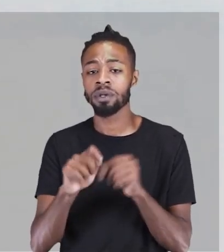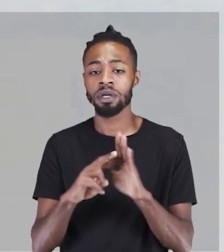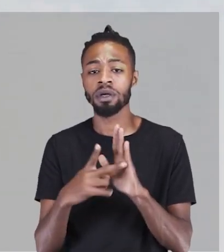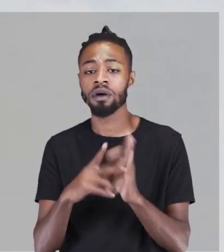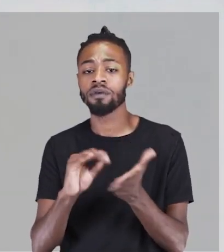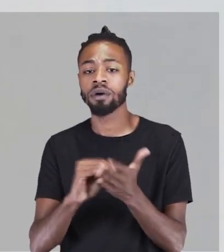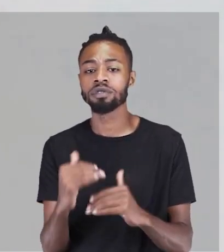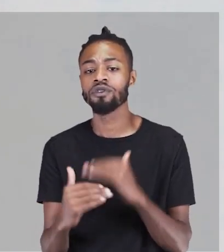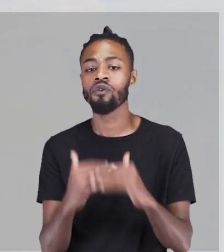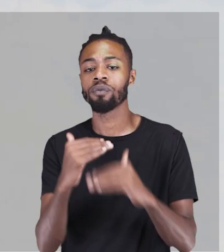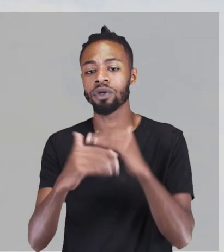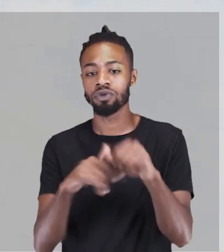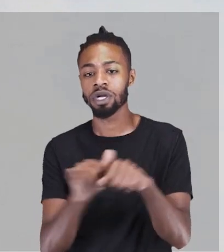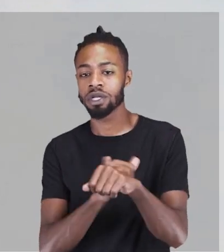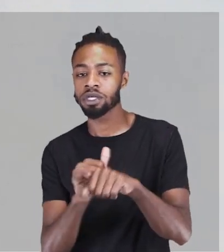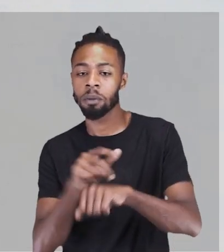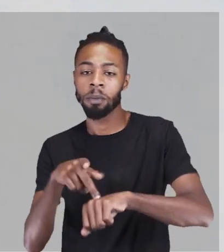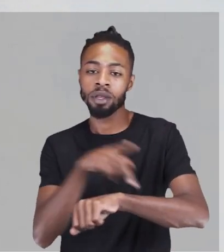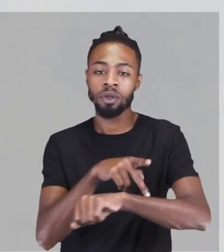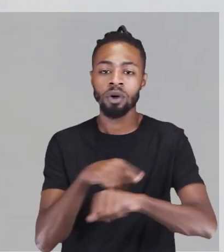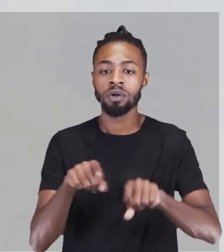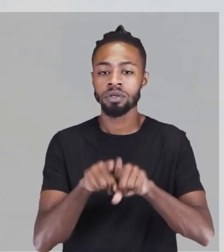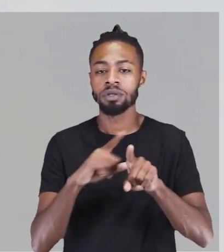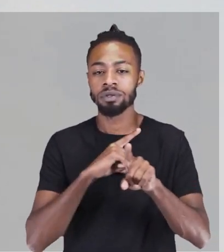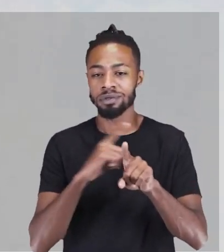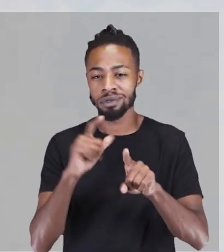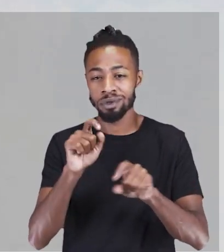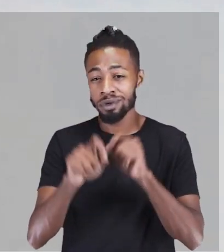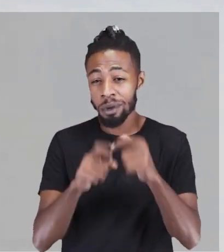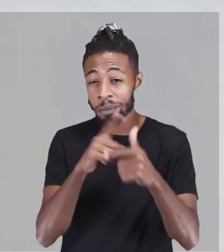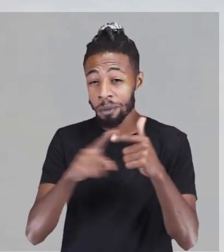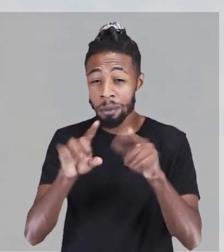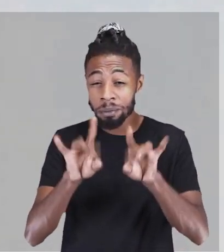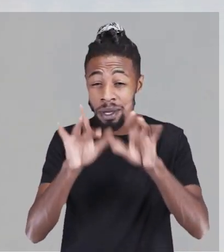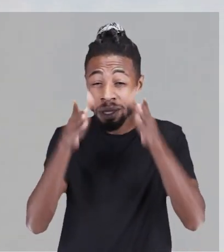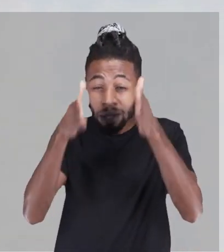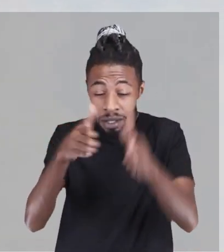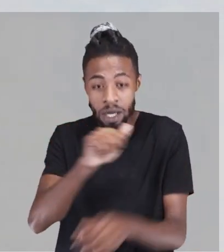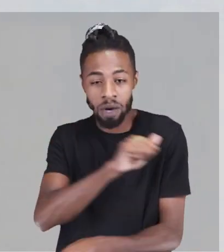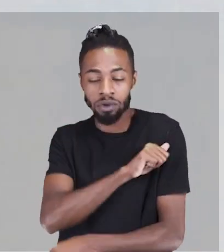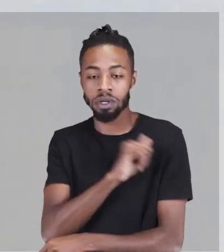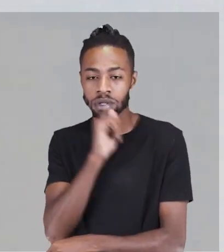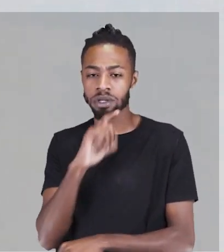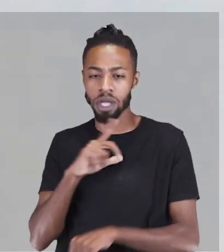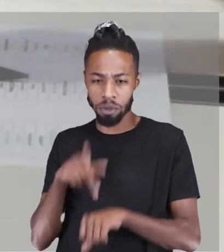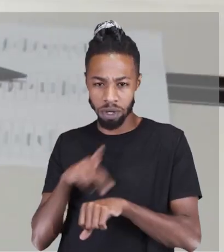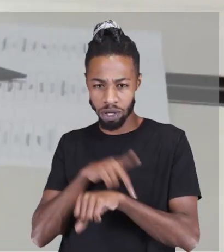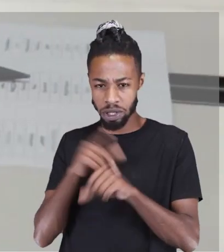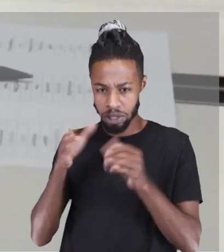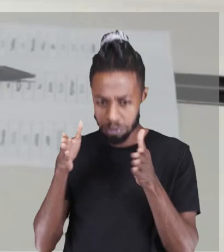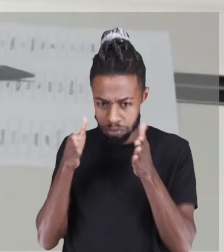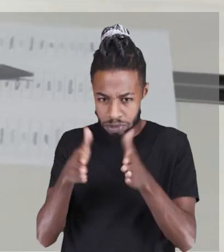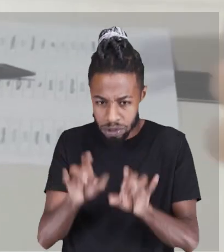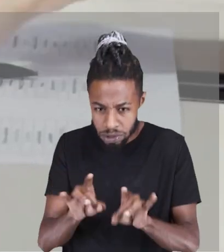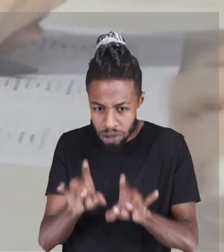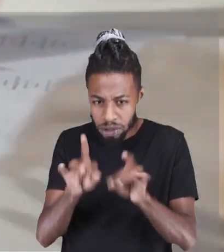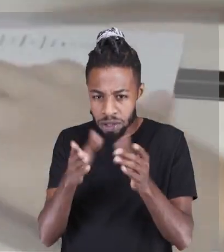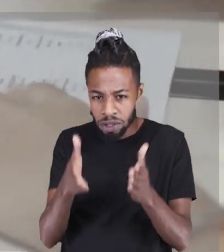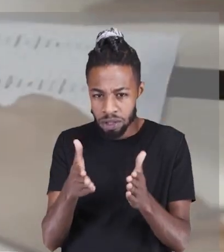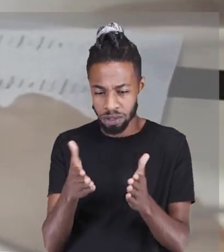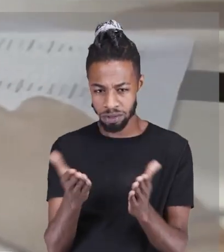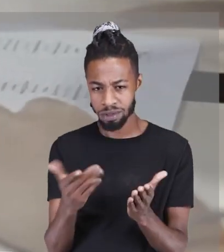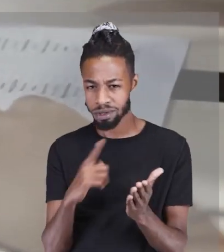estão ligadas ao desenvolvimento de estratégias pedagógicas que considerem as especificidades dos alunos. Existe uma